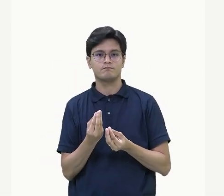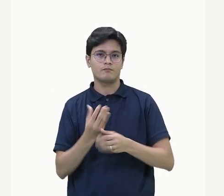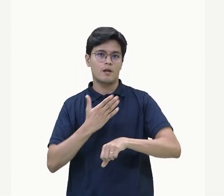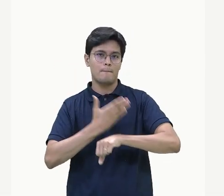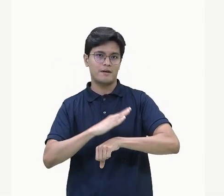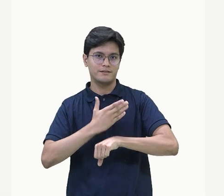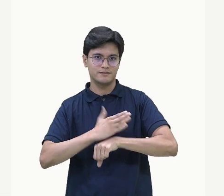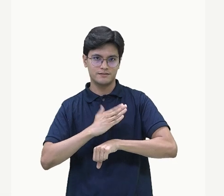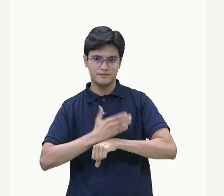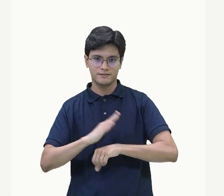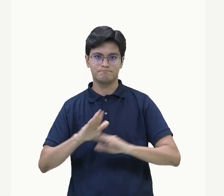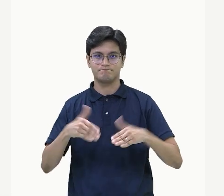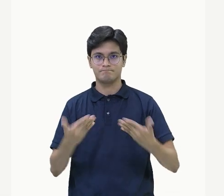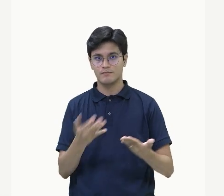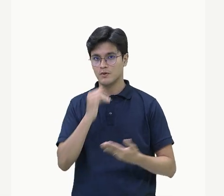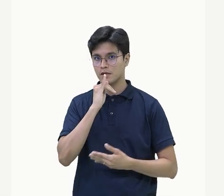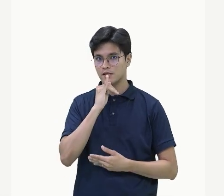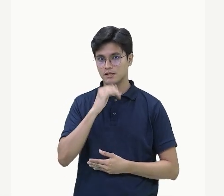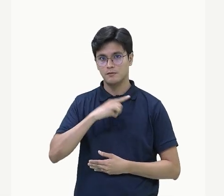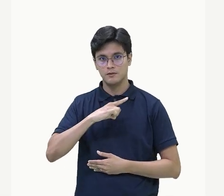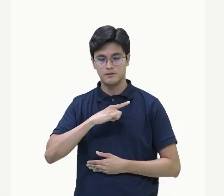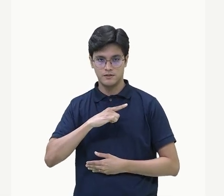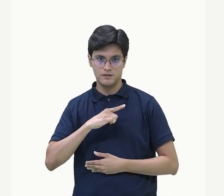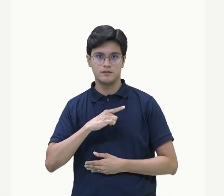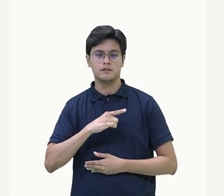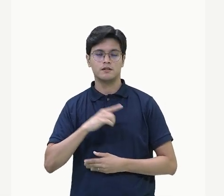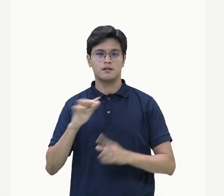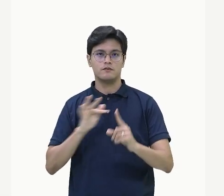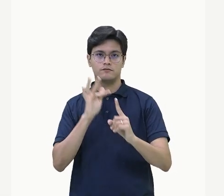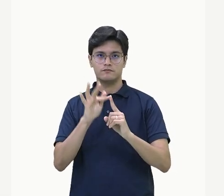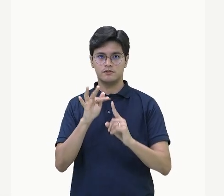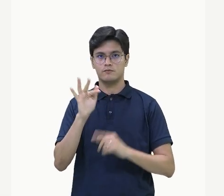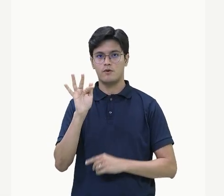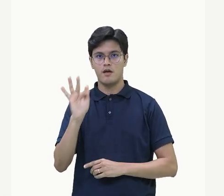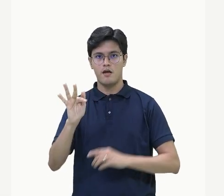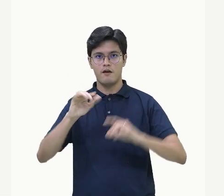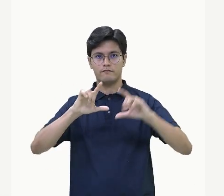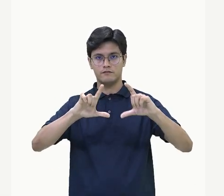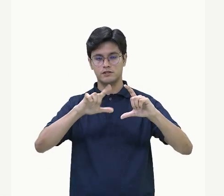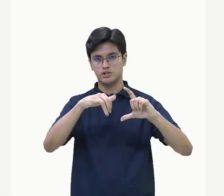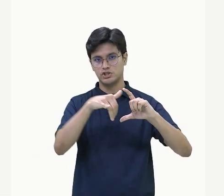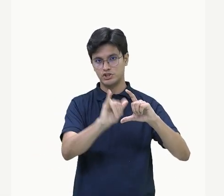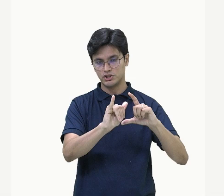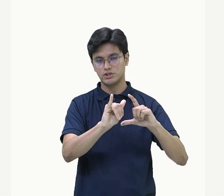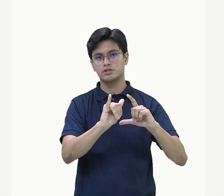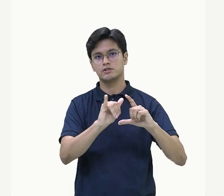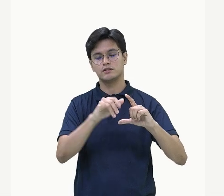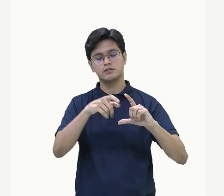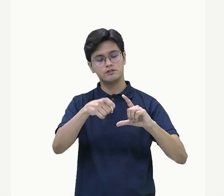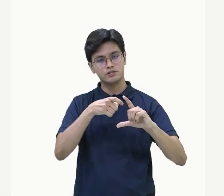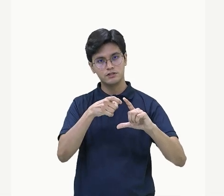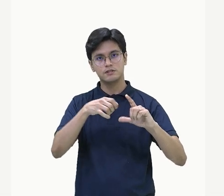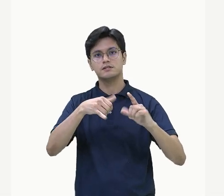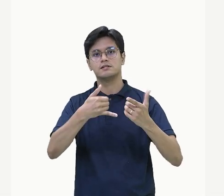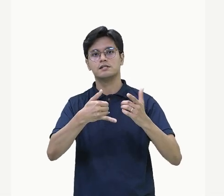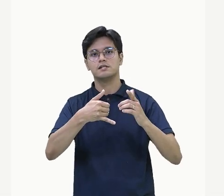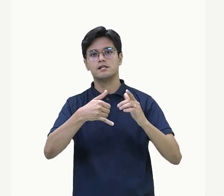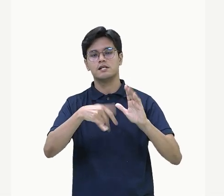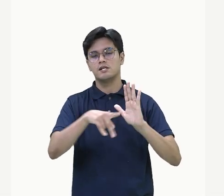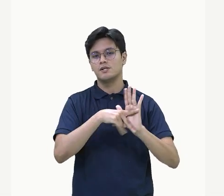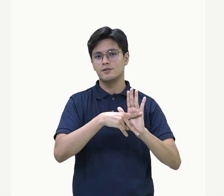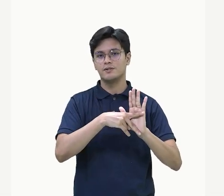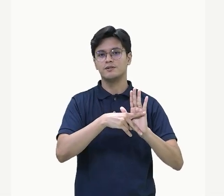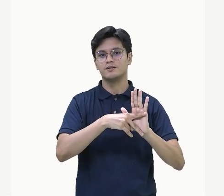só, a gente tem aqui a função f de x igual a x elevado ao quadrado. A